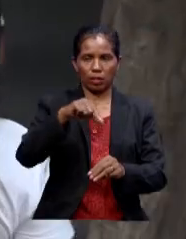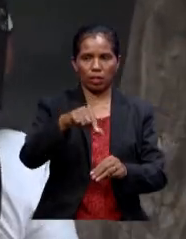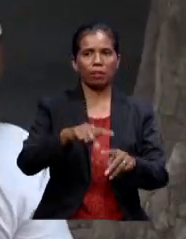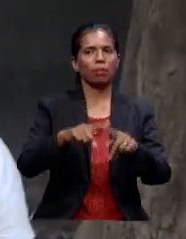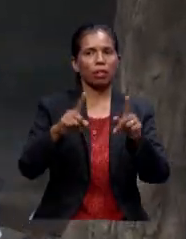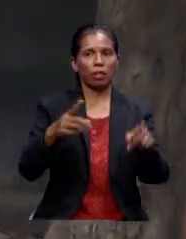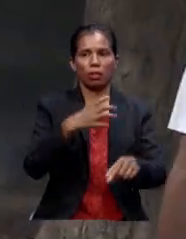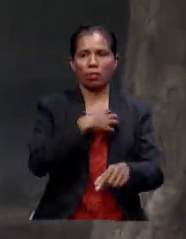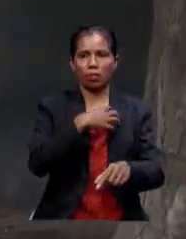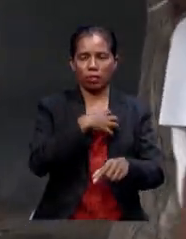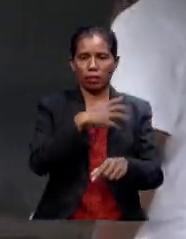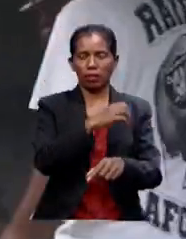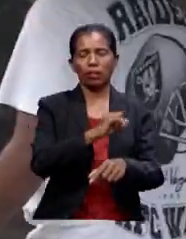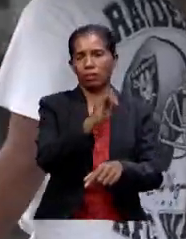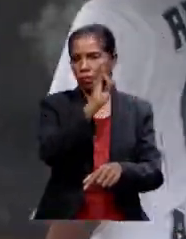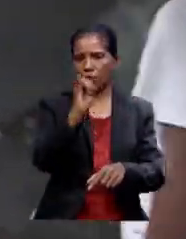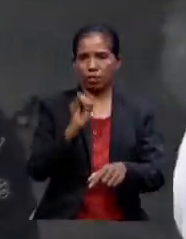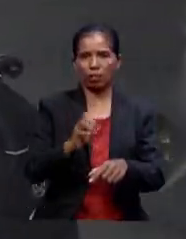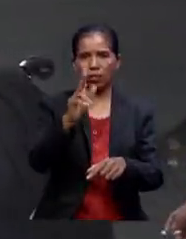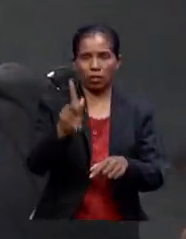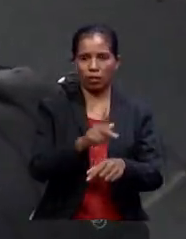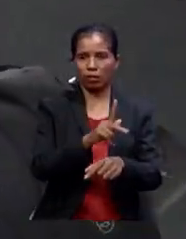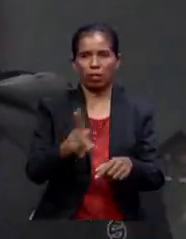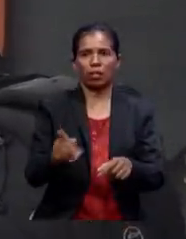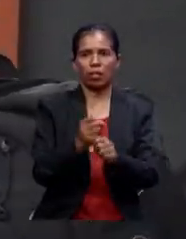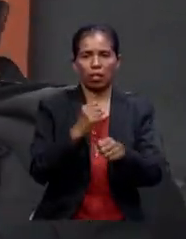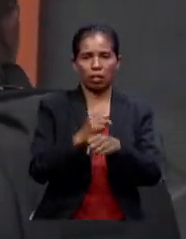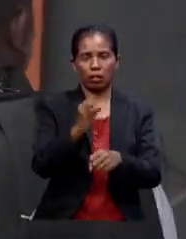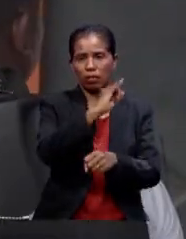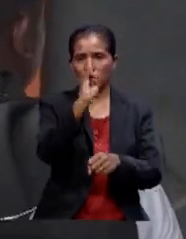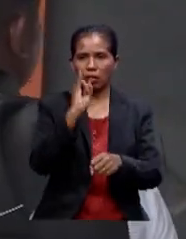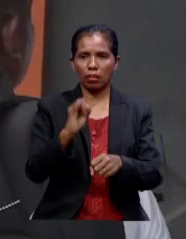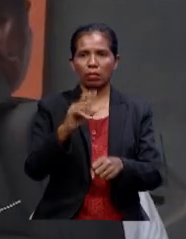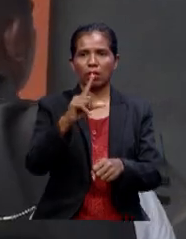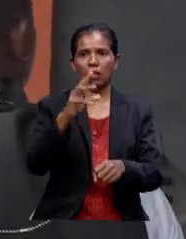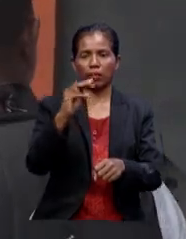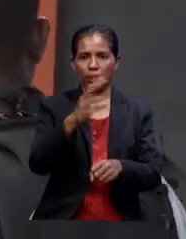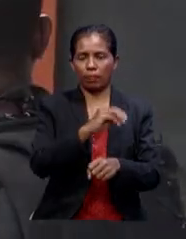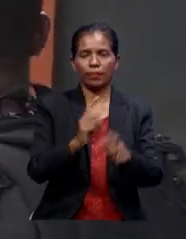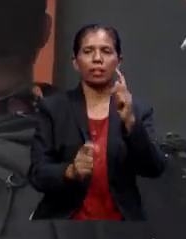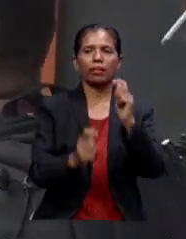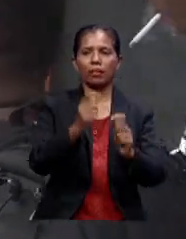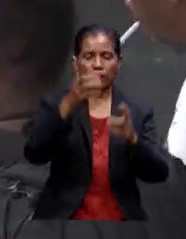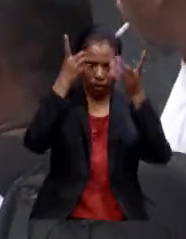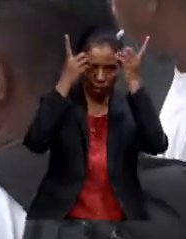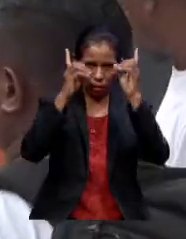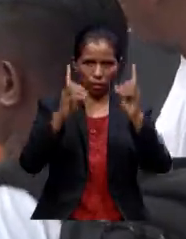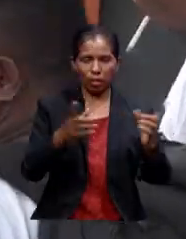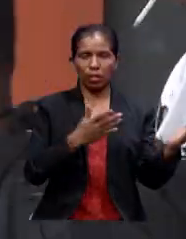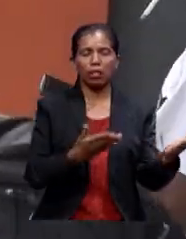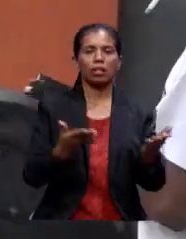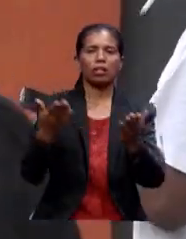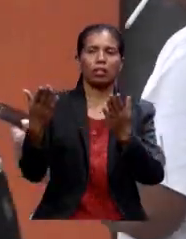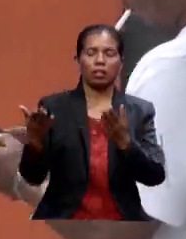foi em Polícia Científica Investigação Criminal halo identificação ba LM, Tribunal Distrital Dili decide liberta LM,